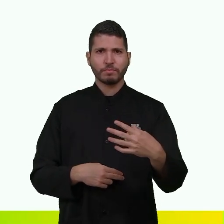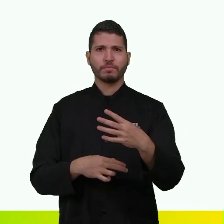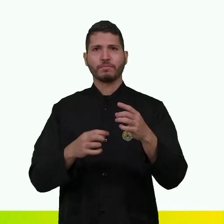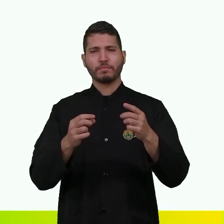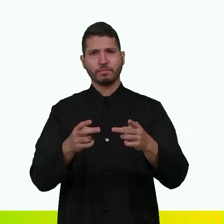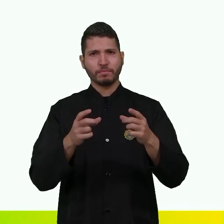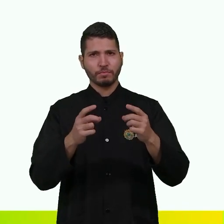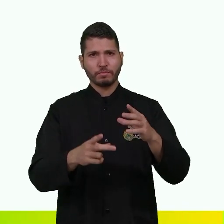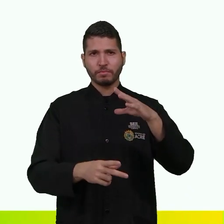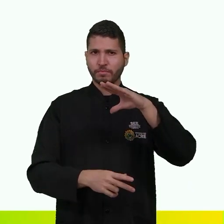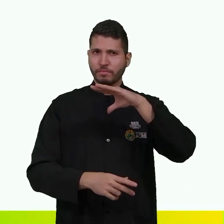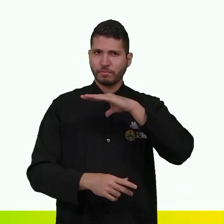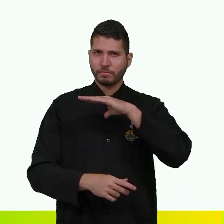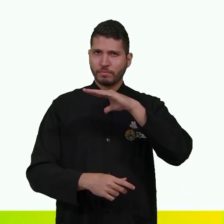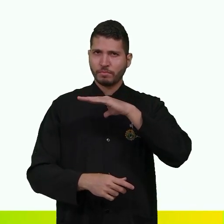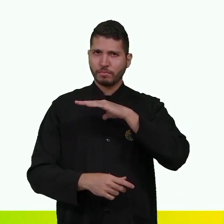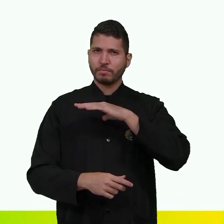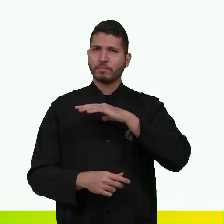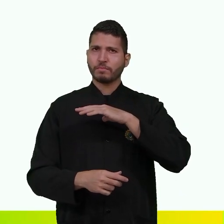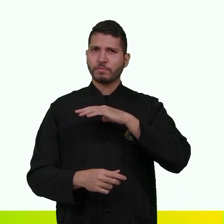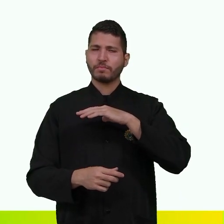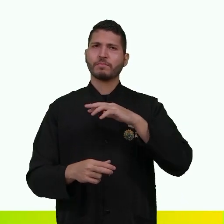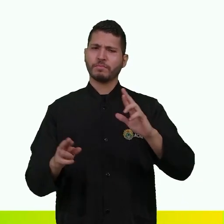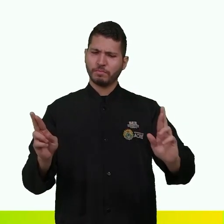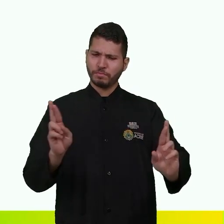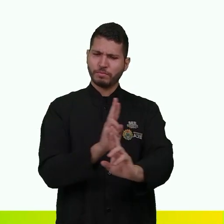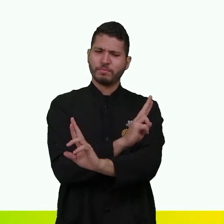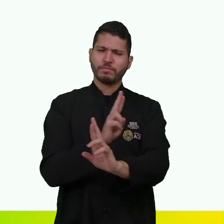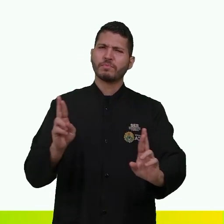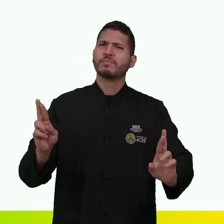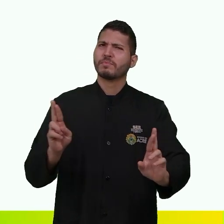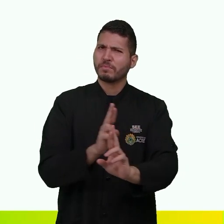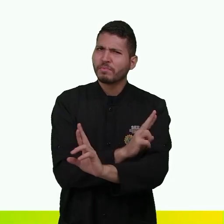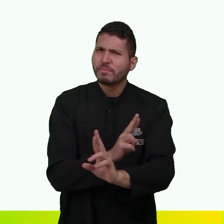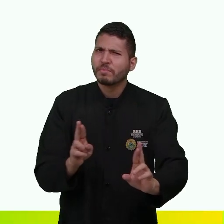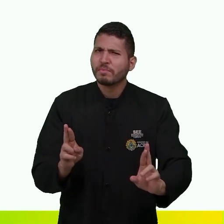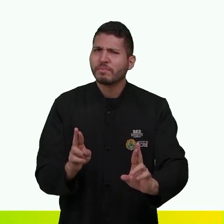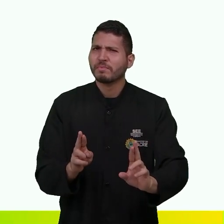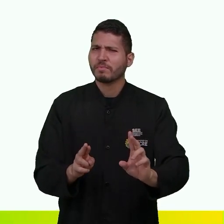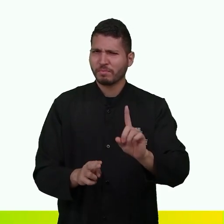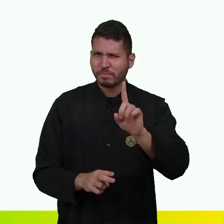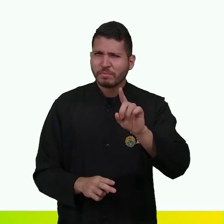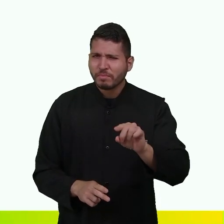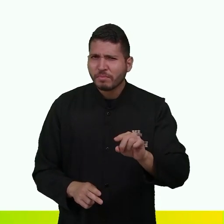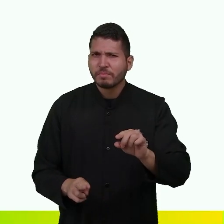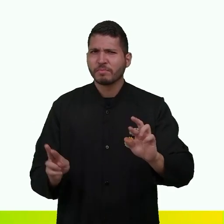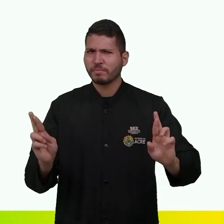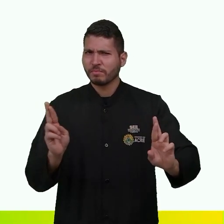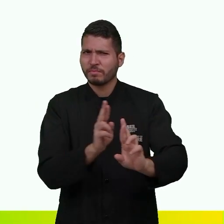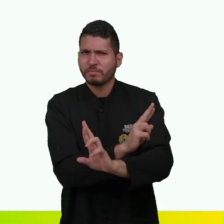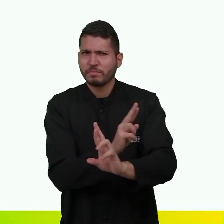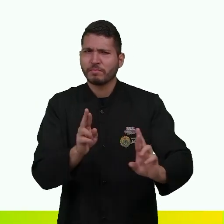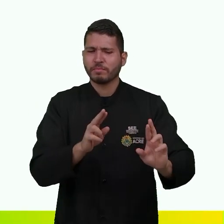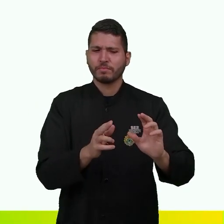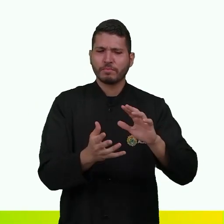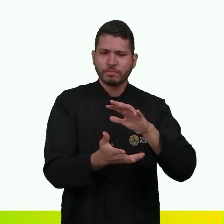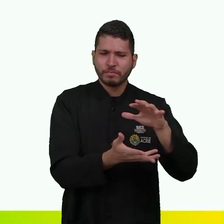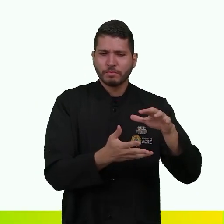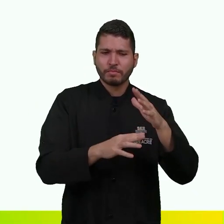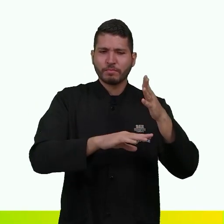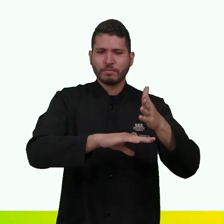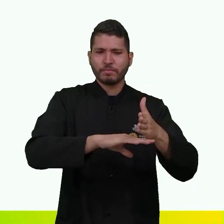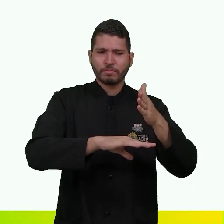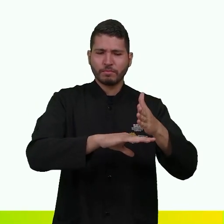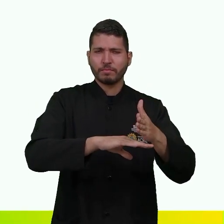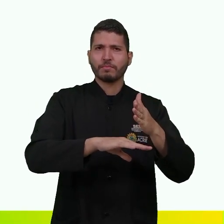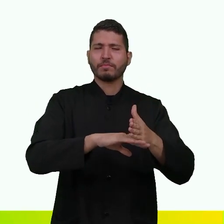perspectiva aí? Existe alguma relação que a modernidade, o mundo moderno trouxe para